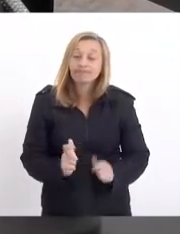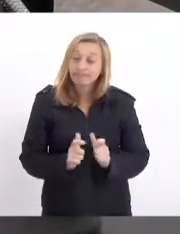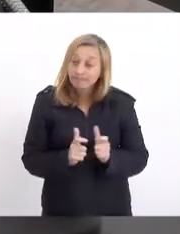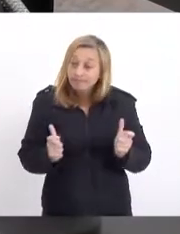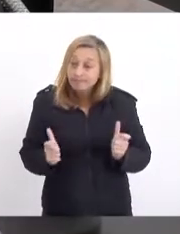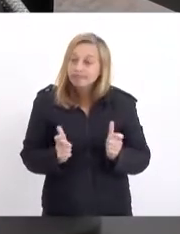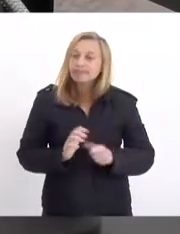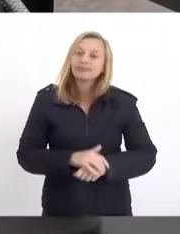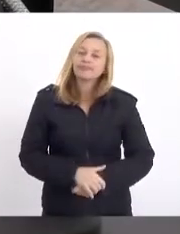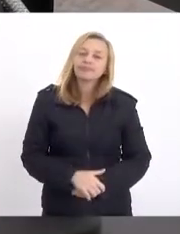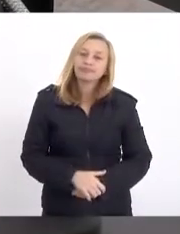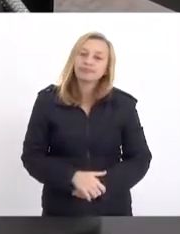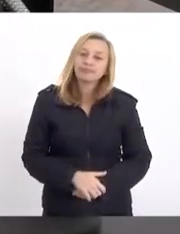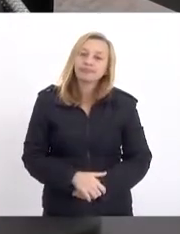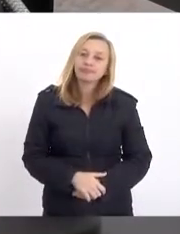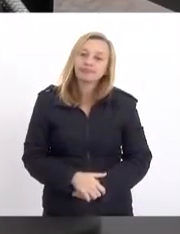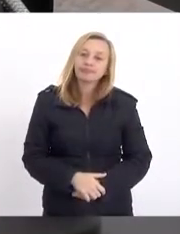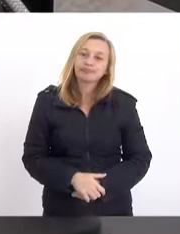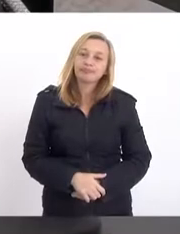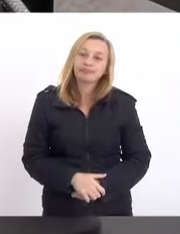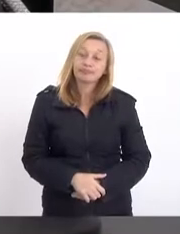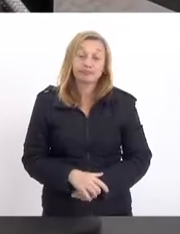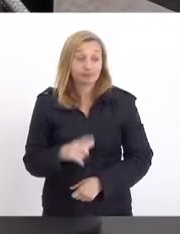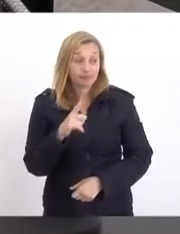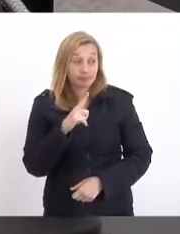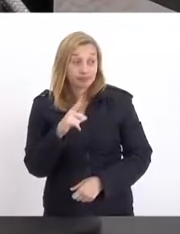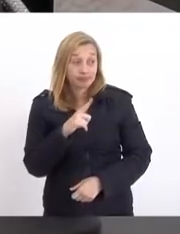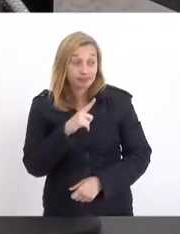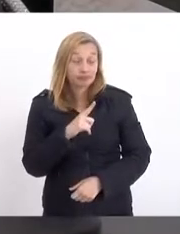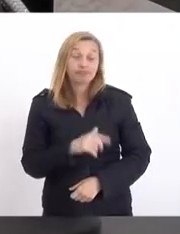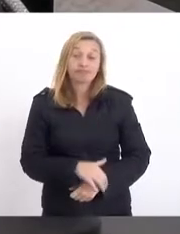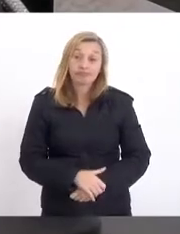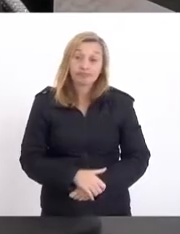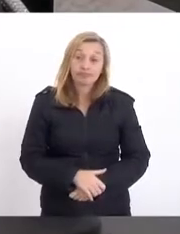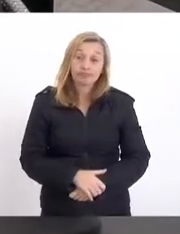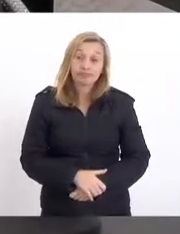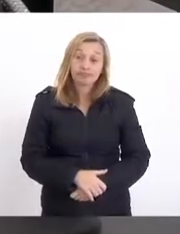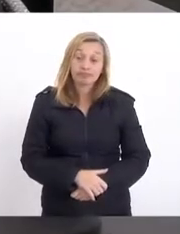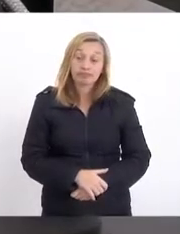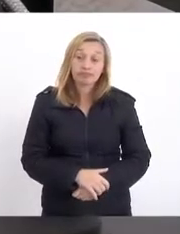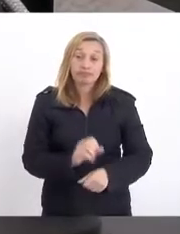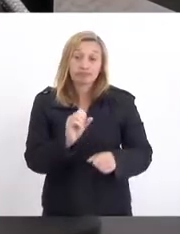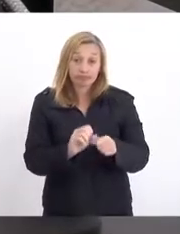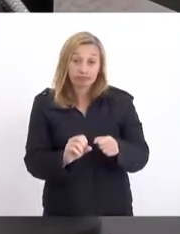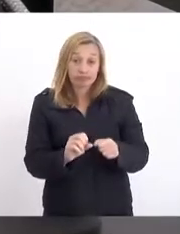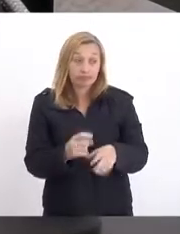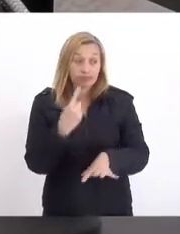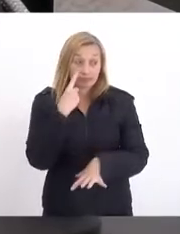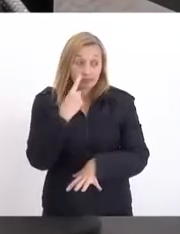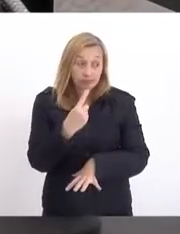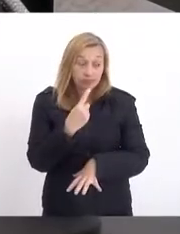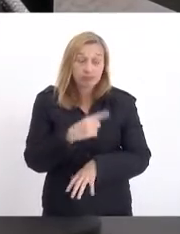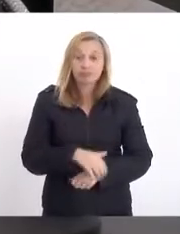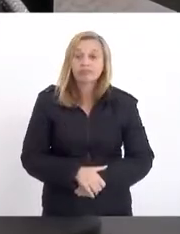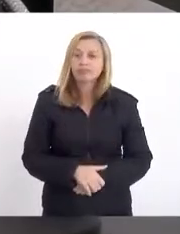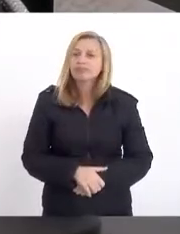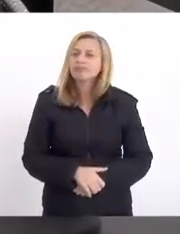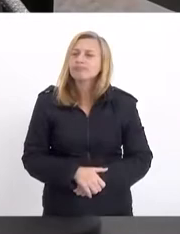onde deverá, pelo menos para a realização do que está previsto,